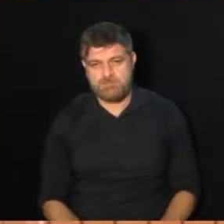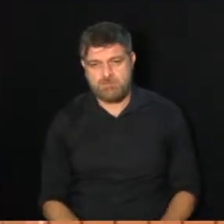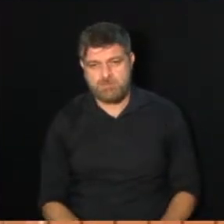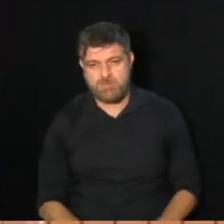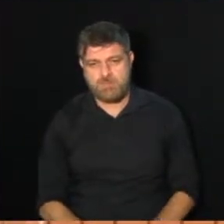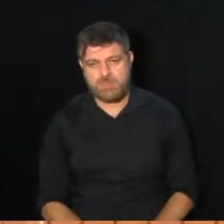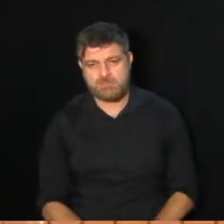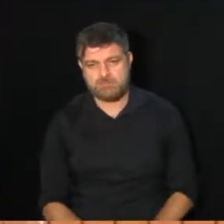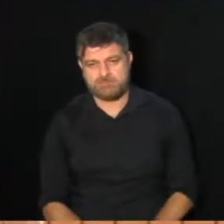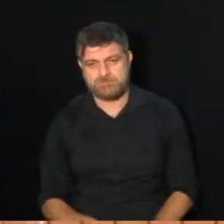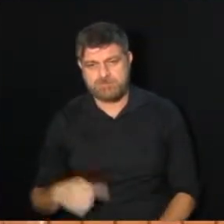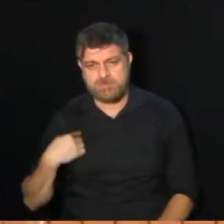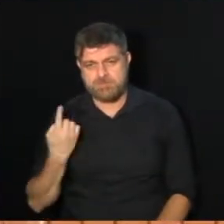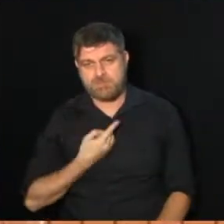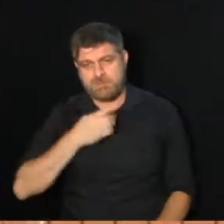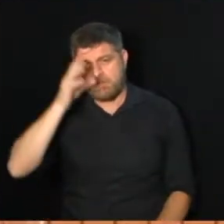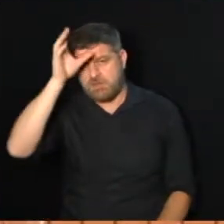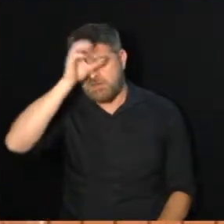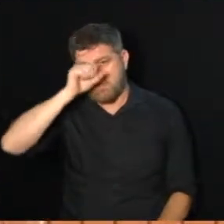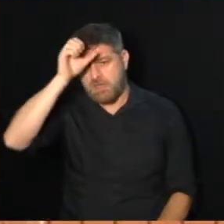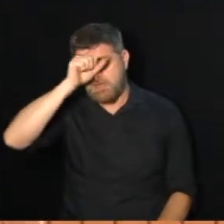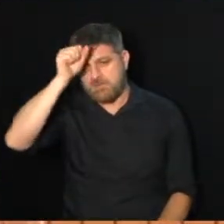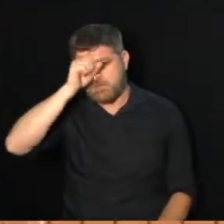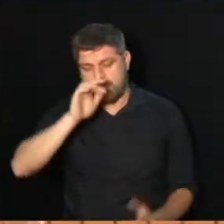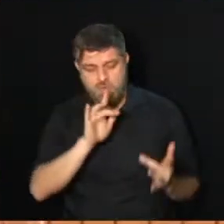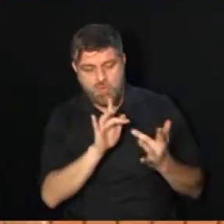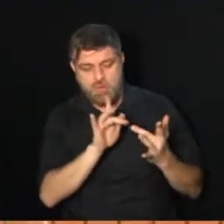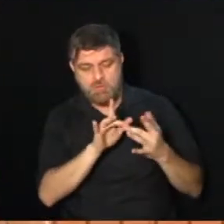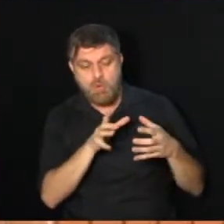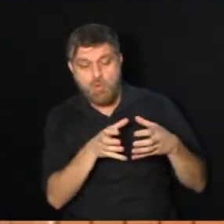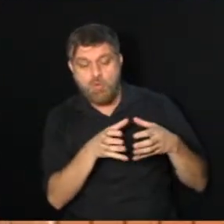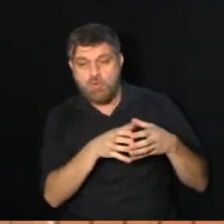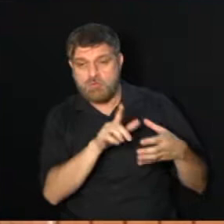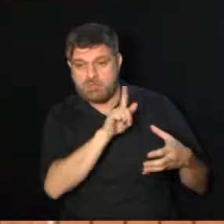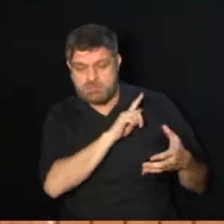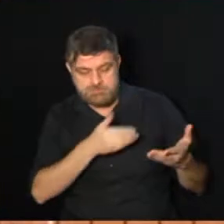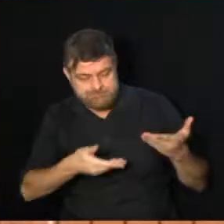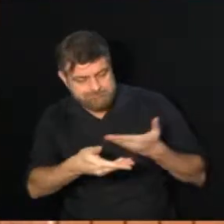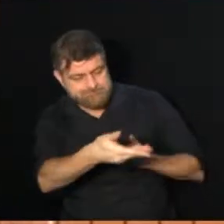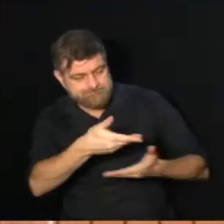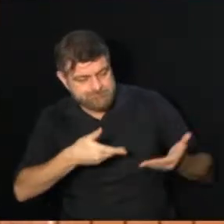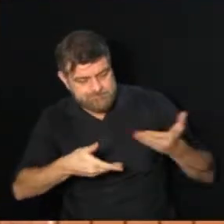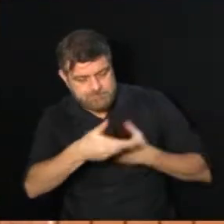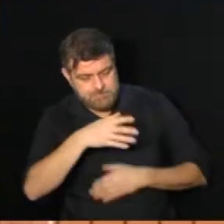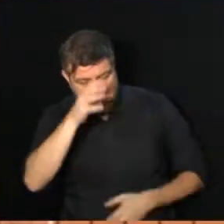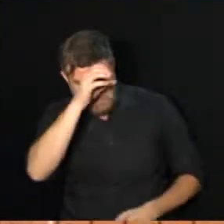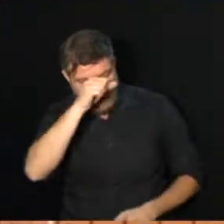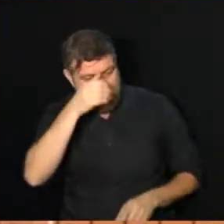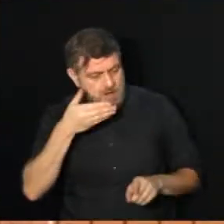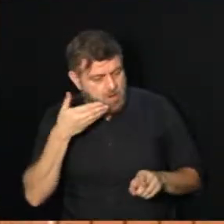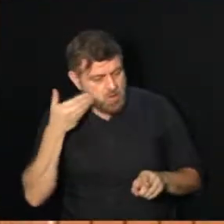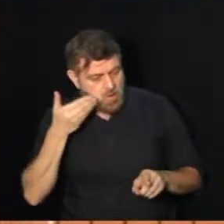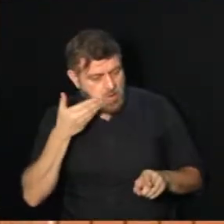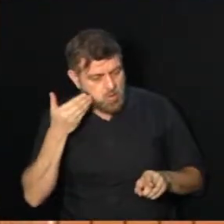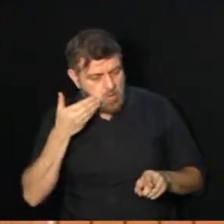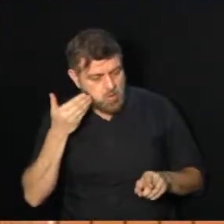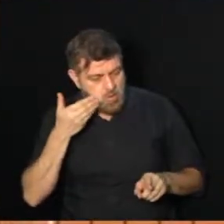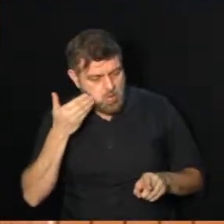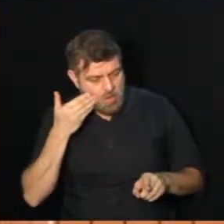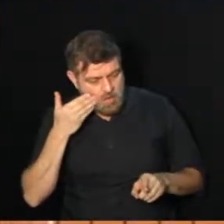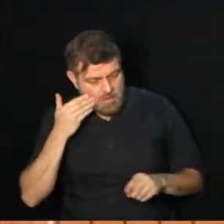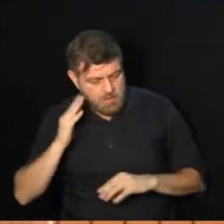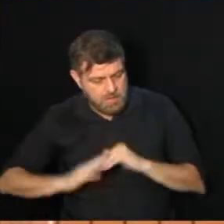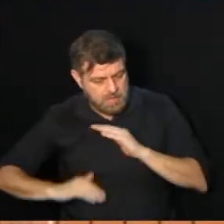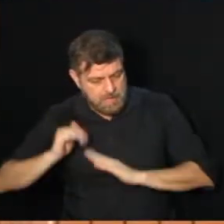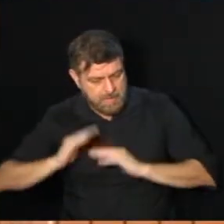Nós estamos aprendendo muito na convivência com o grupo gestor, estamos crescendo muito na prática e